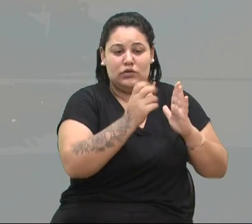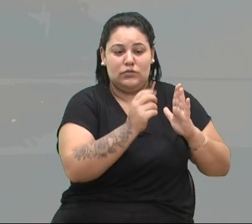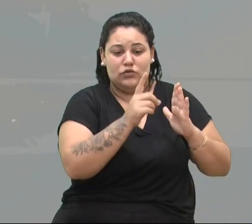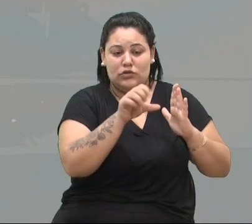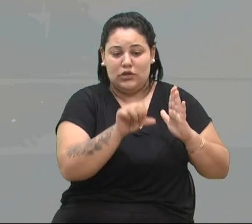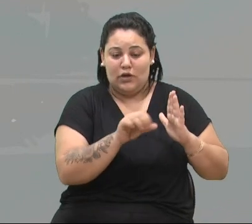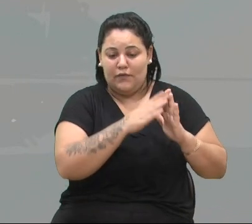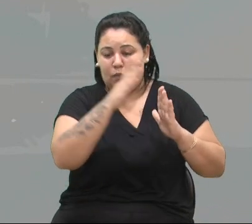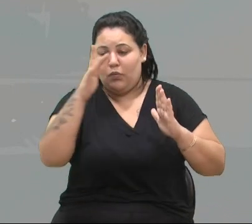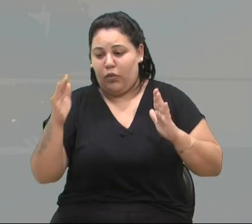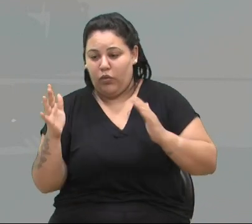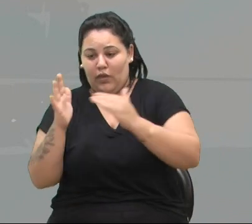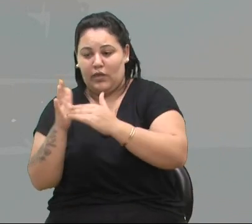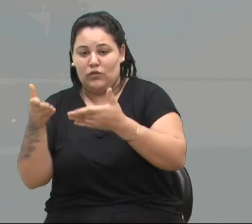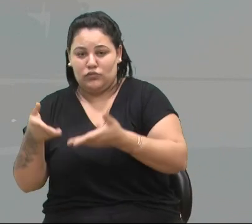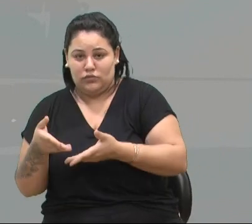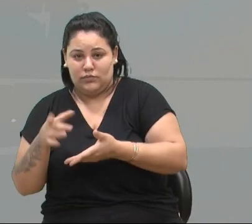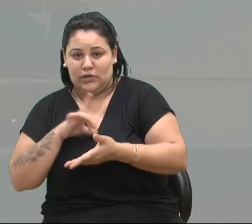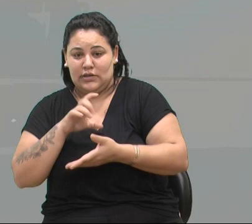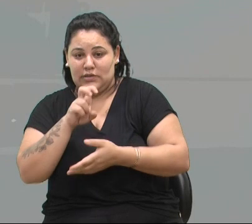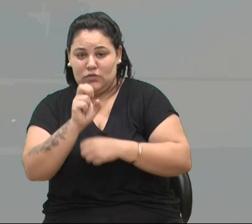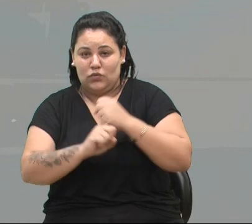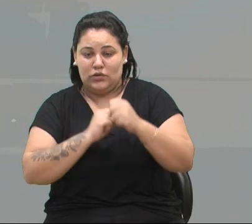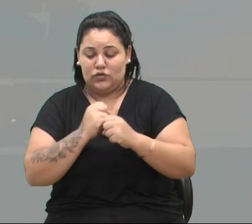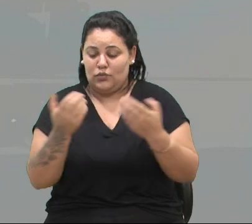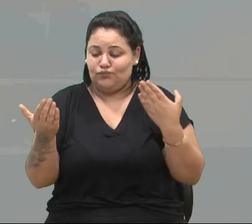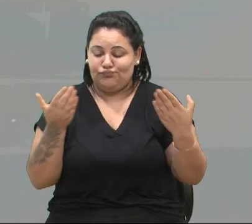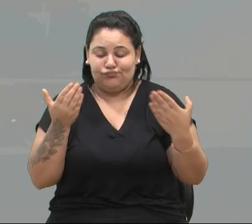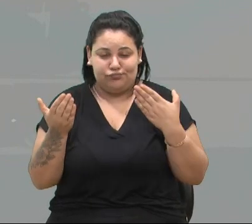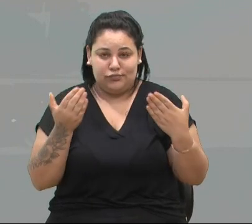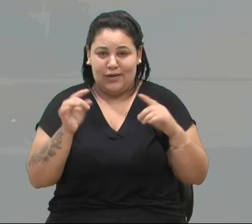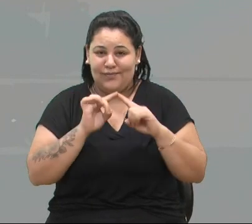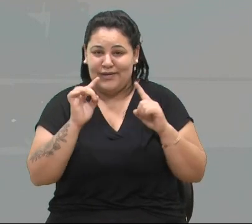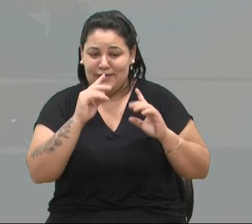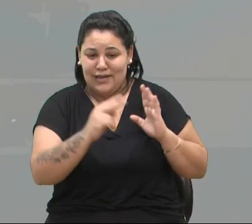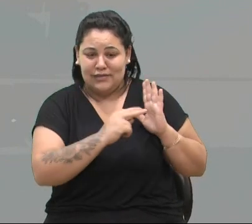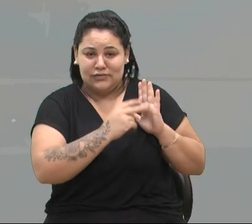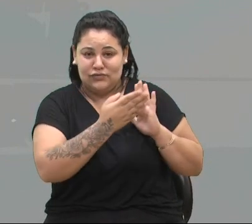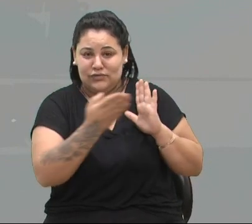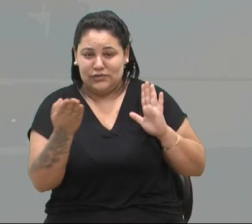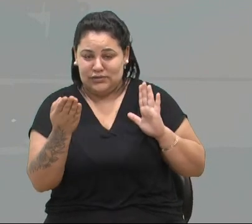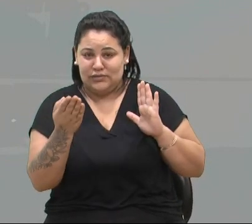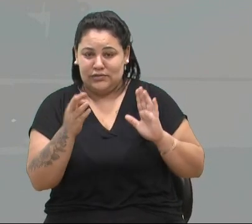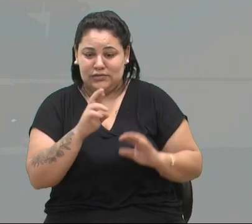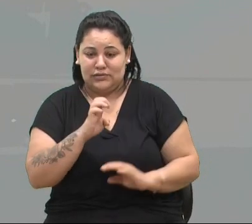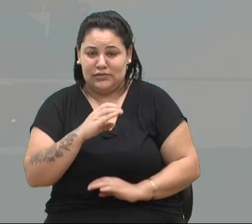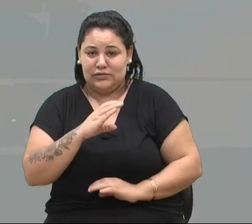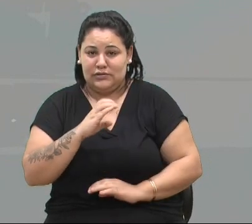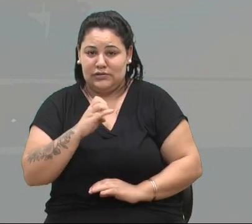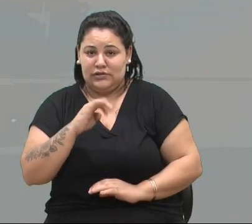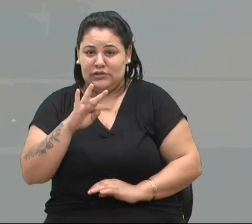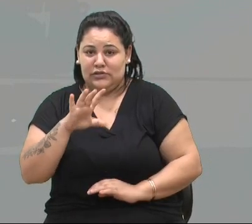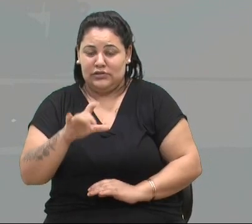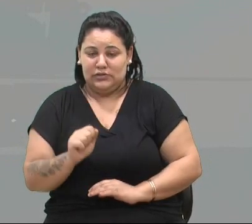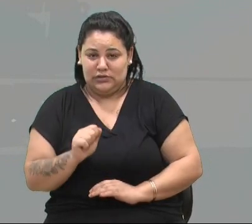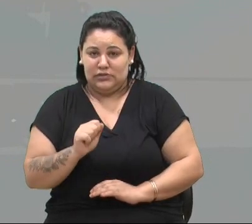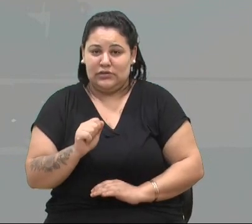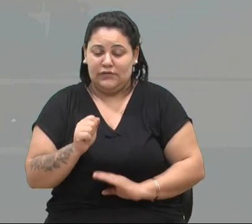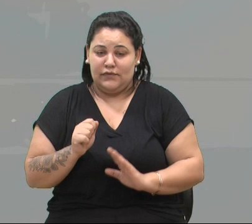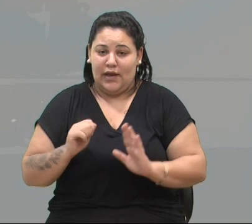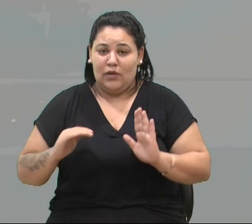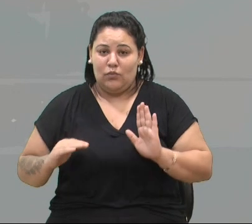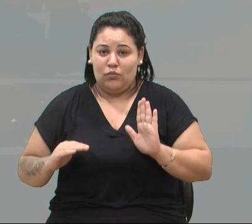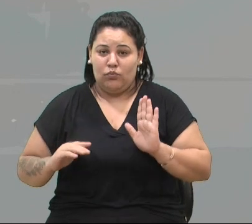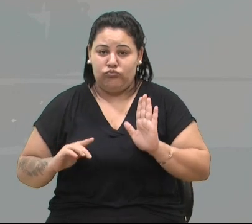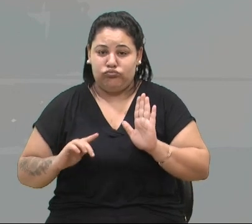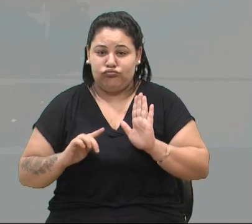anos. Mas eu chamo a atenção de vocês de que a receita, obviamente, que ela foi aumentando, a receita